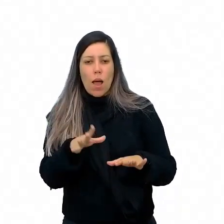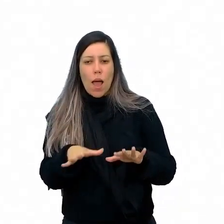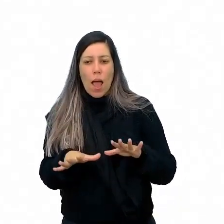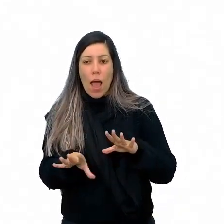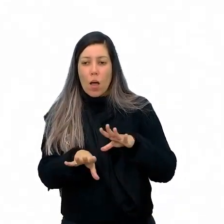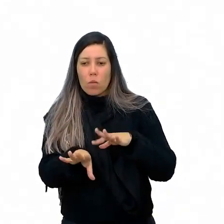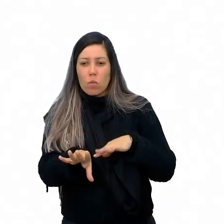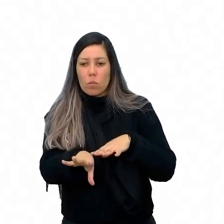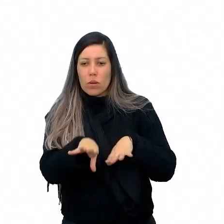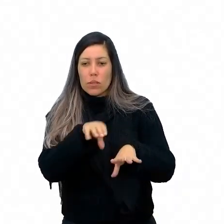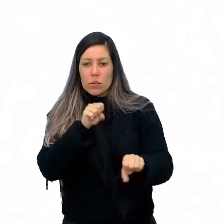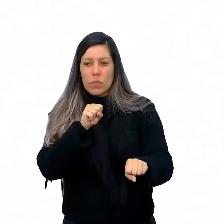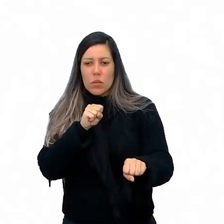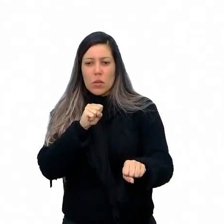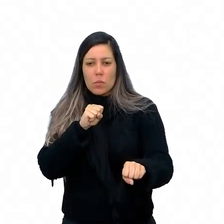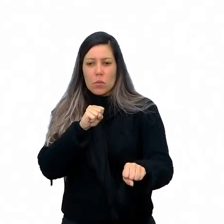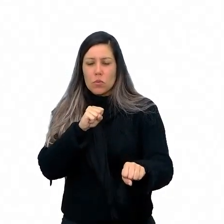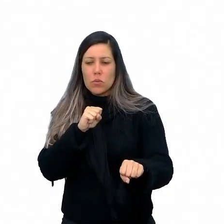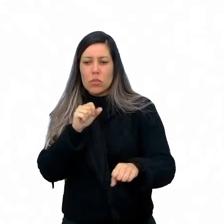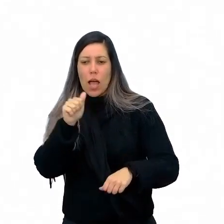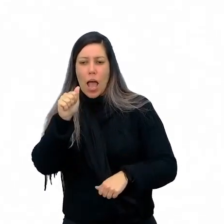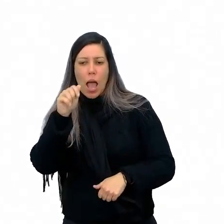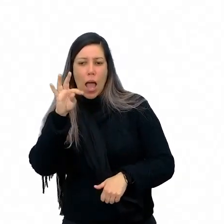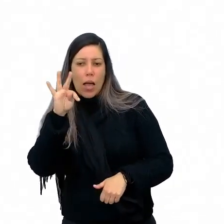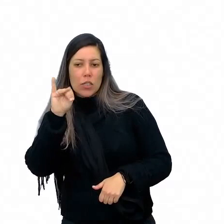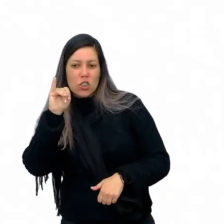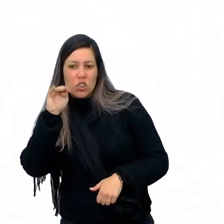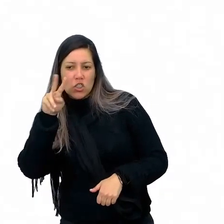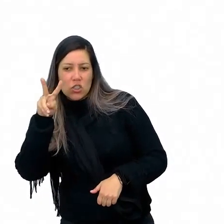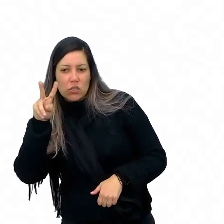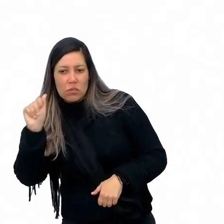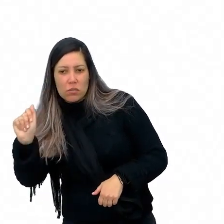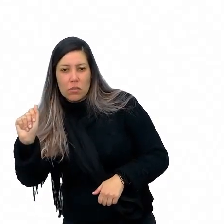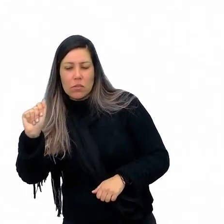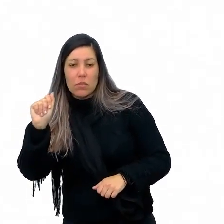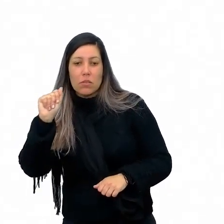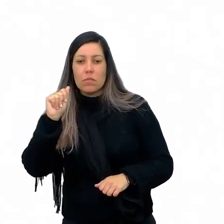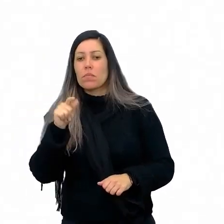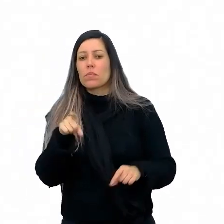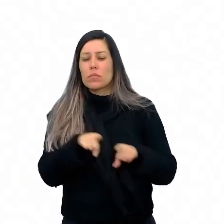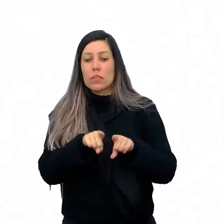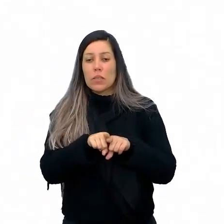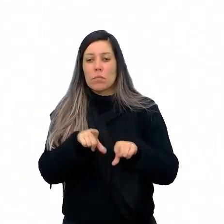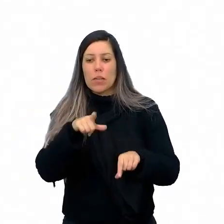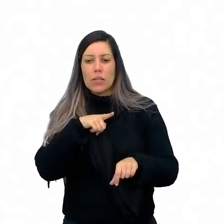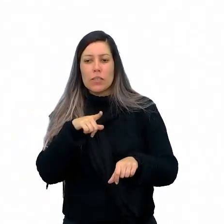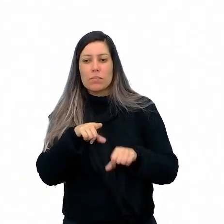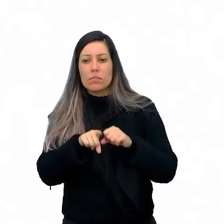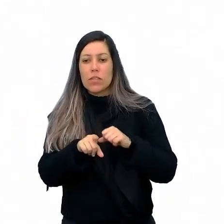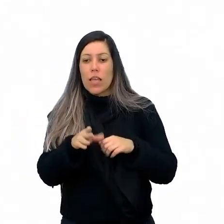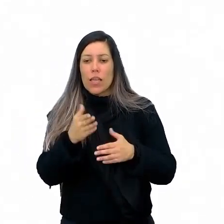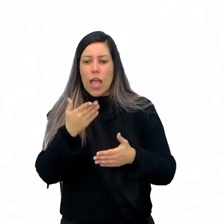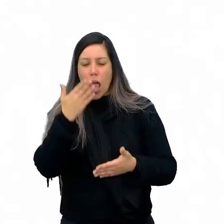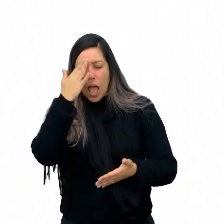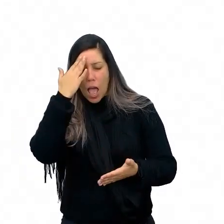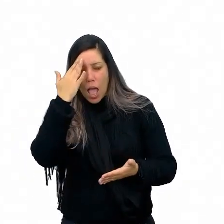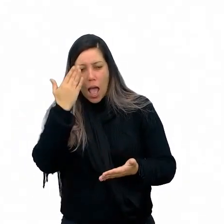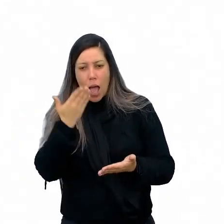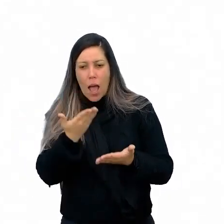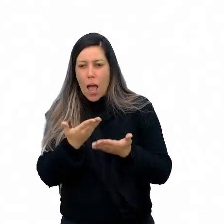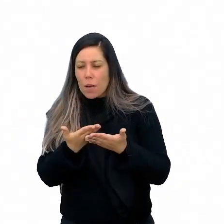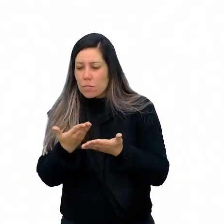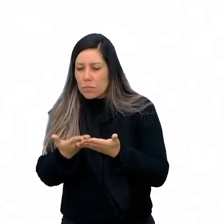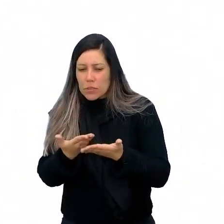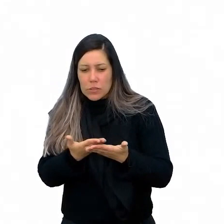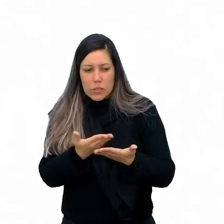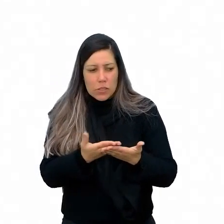como metodologias ativas, né? E aí, dentre elas, nós temos a aprendizagem por rotação de estações,